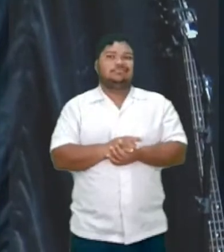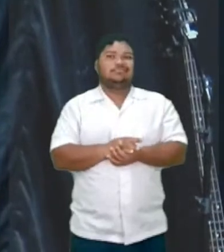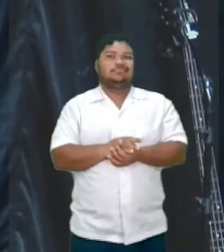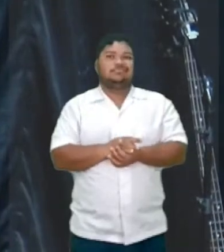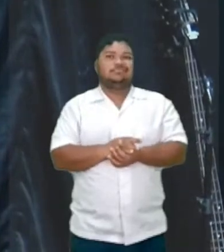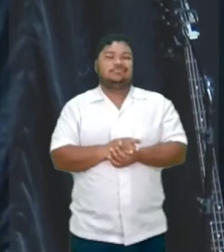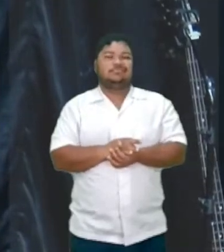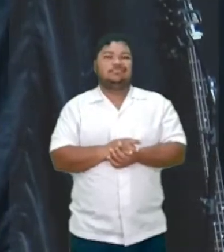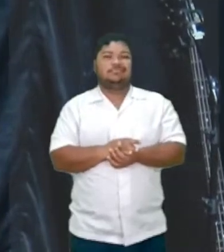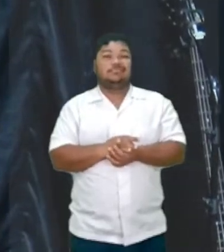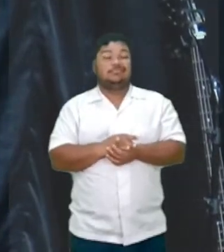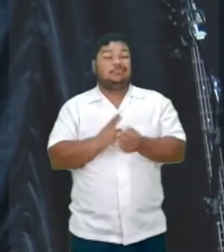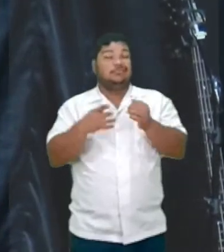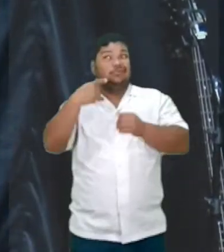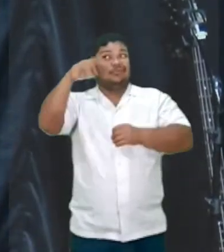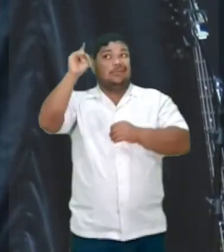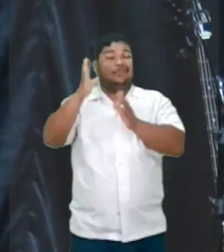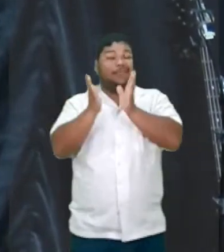para a glória.